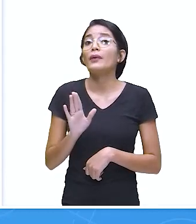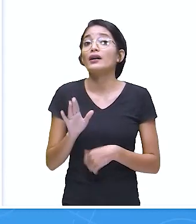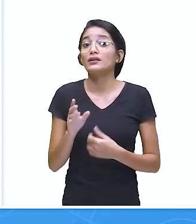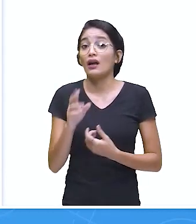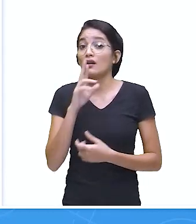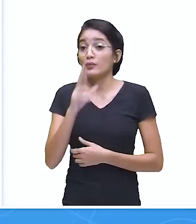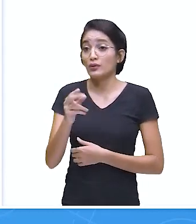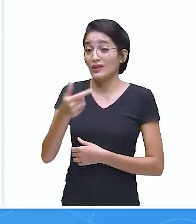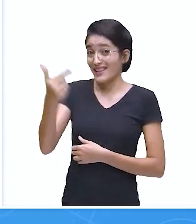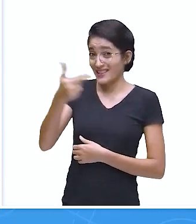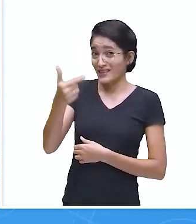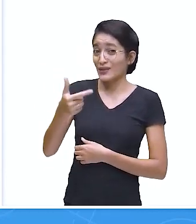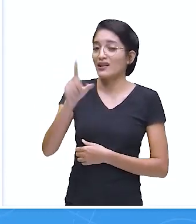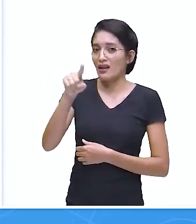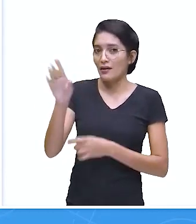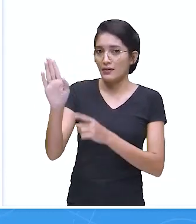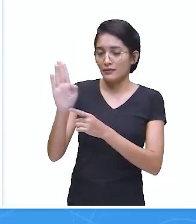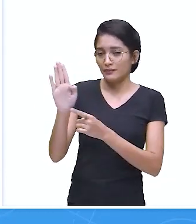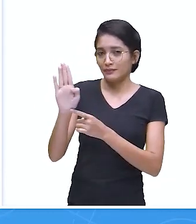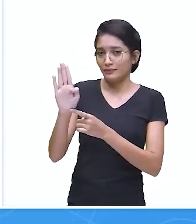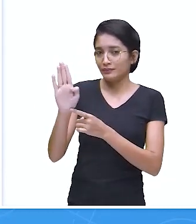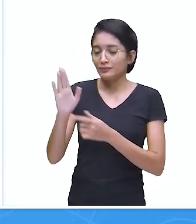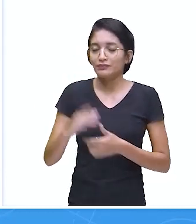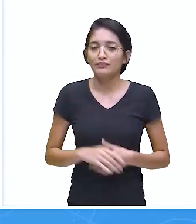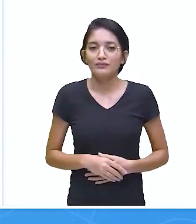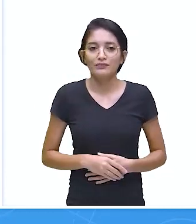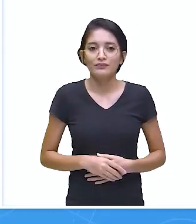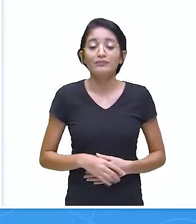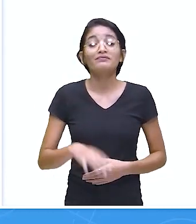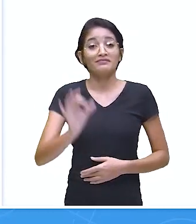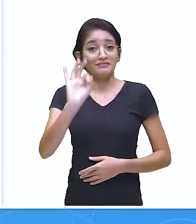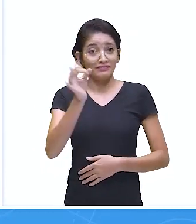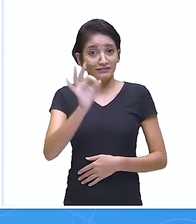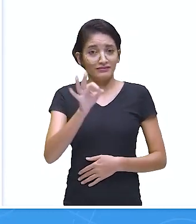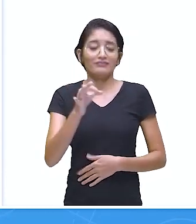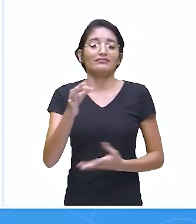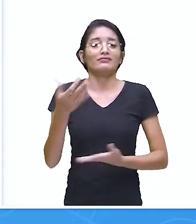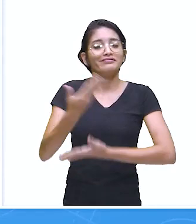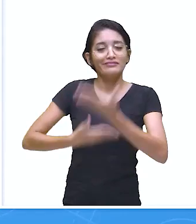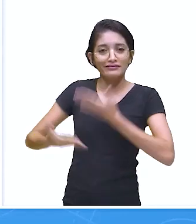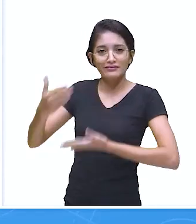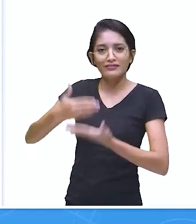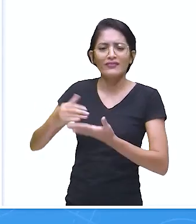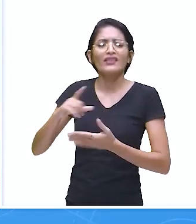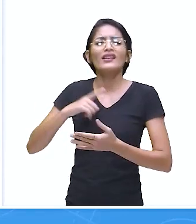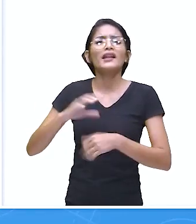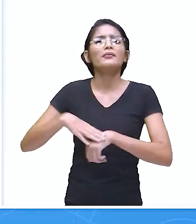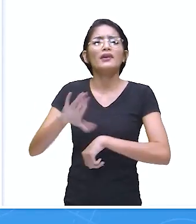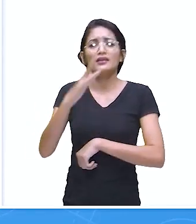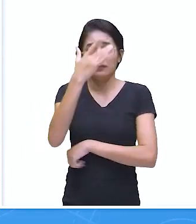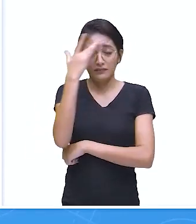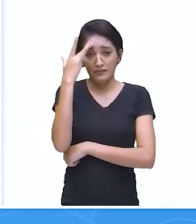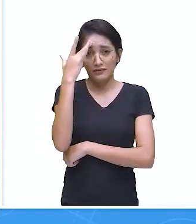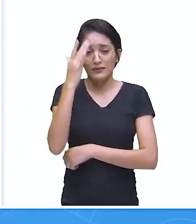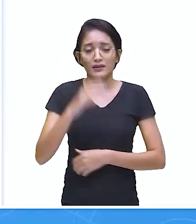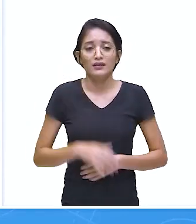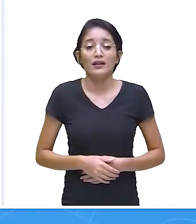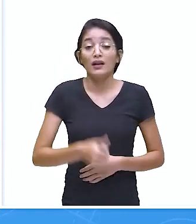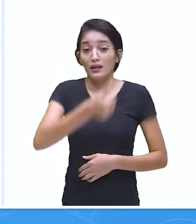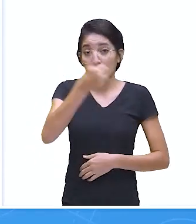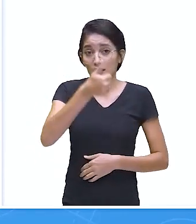segunda Maria Eduarda. Muito bem, muito bem. Exatamente, essas participações. Tem mais da Samila, não é isso? Samila, questão